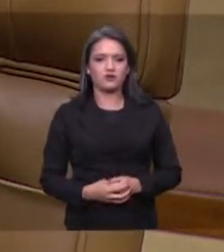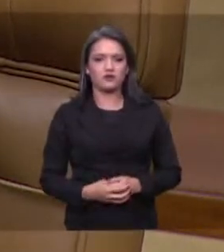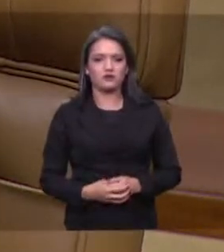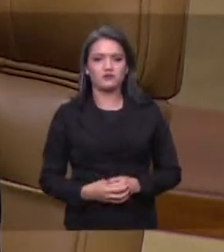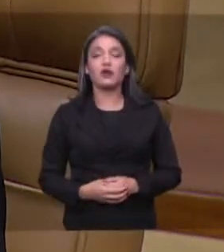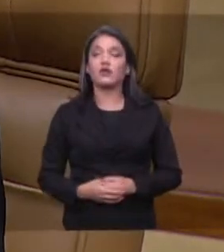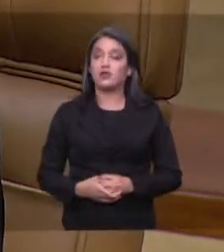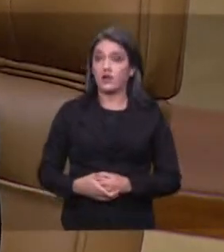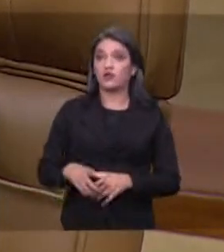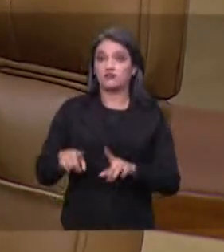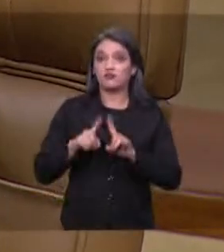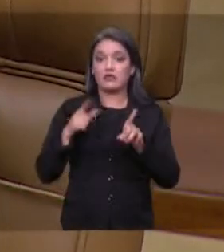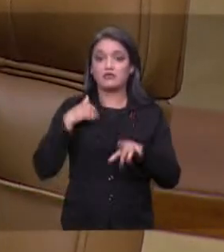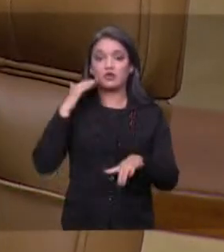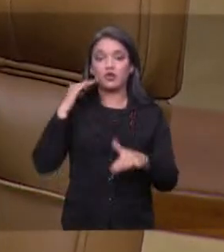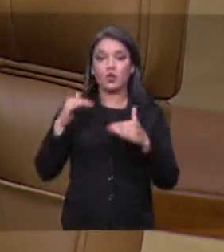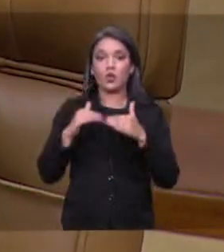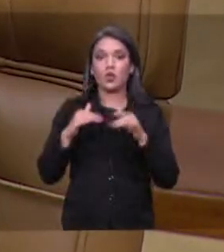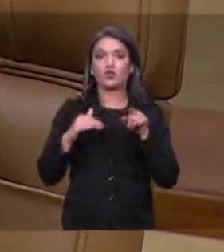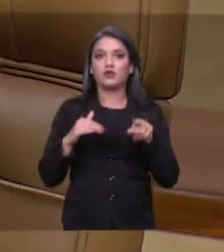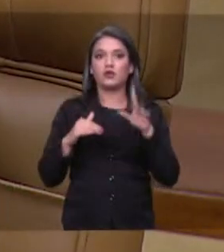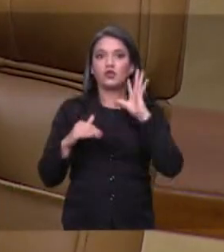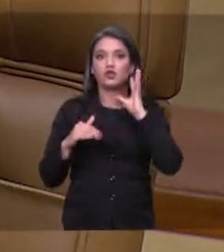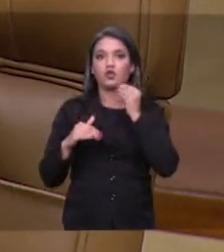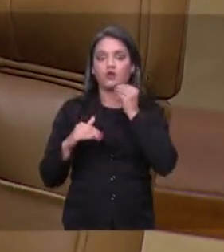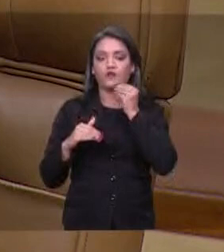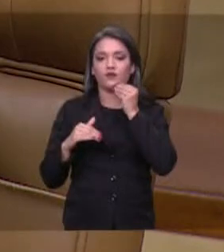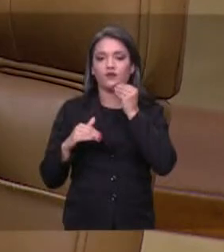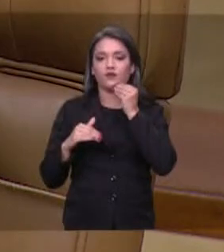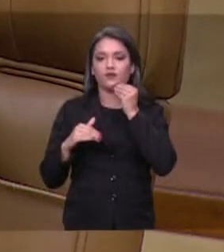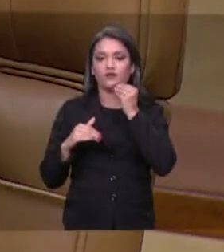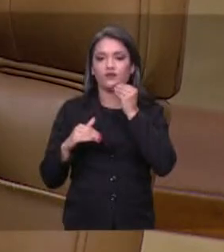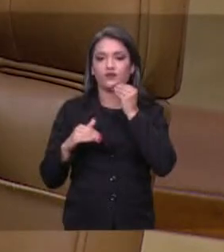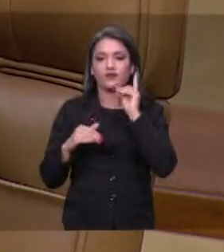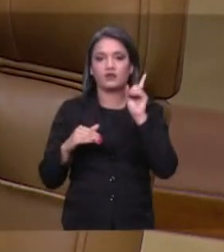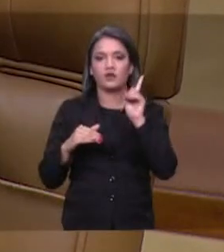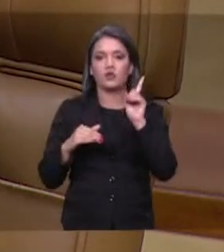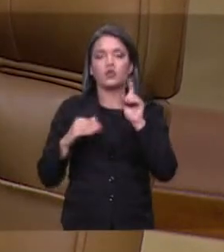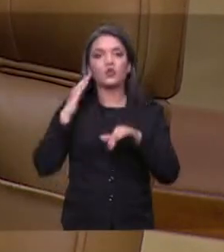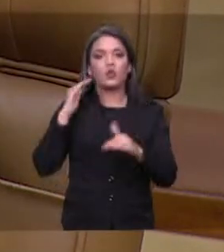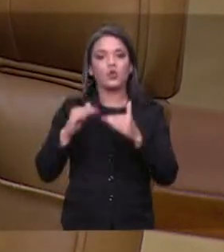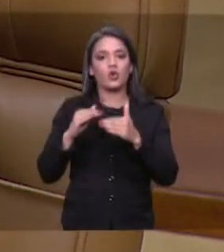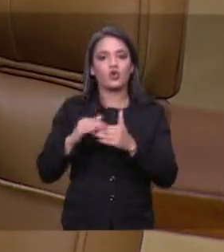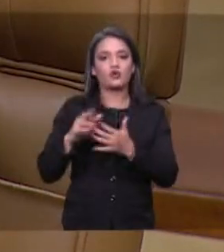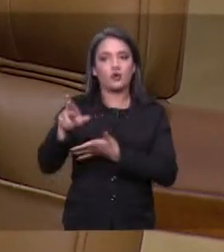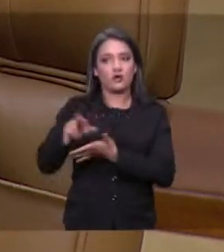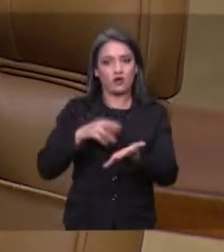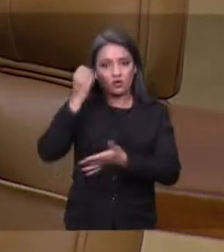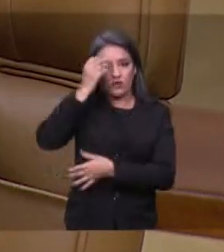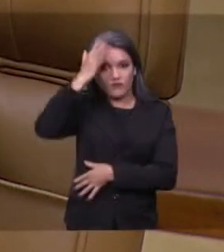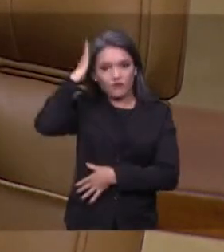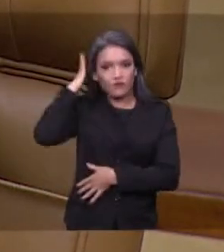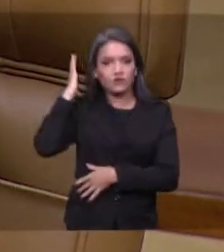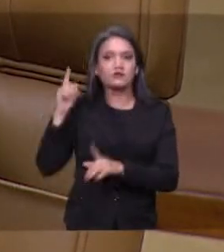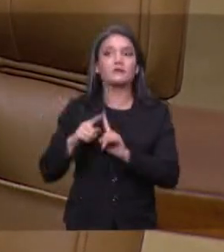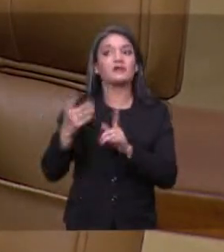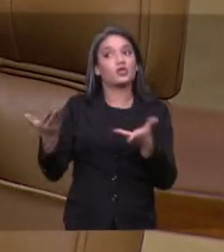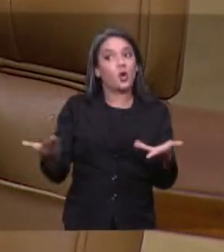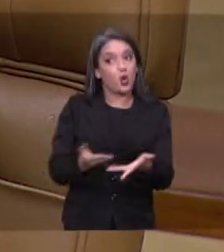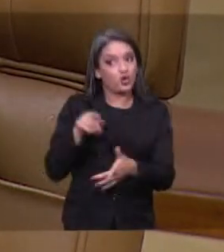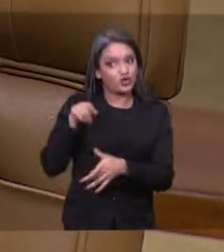verdade, acompanhando o eminente ministro relator Luiz Fux com o ajuste feito na data de